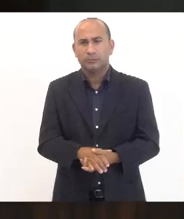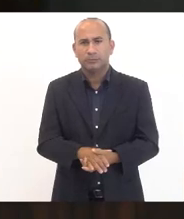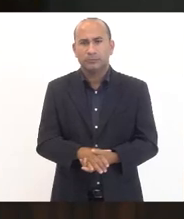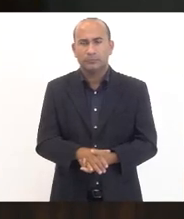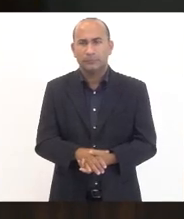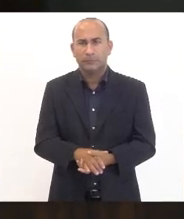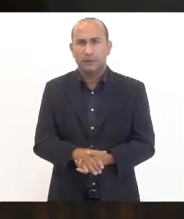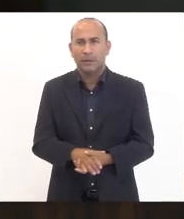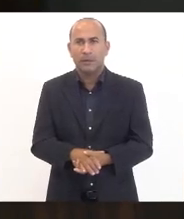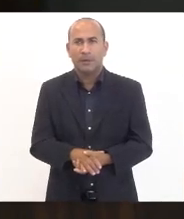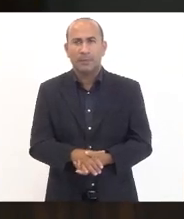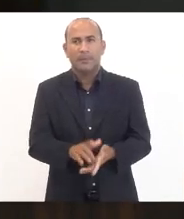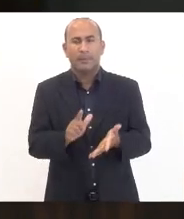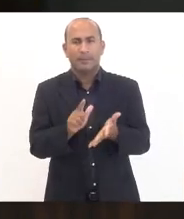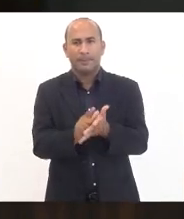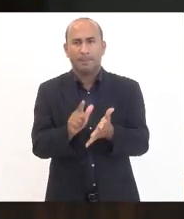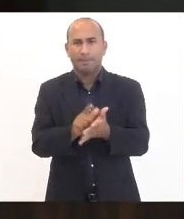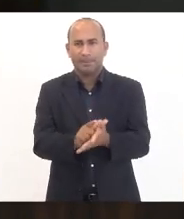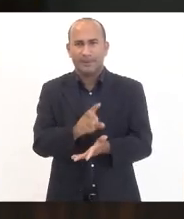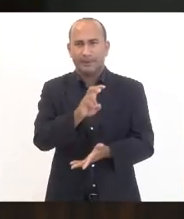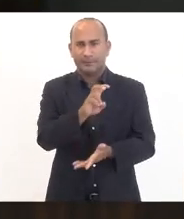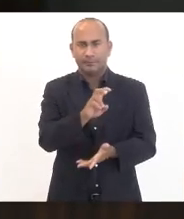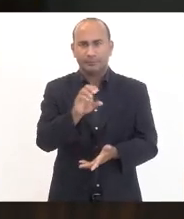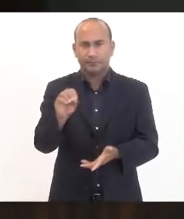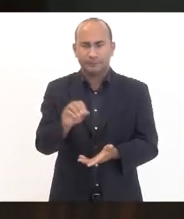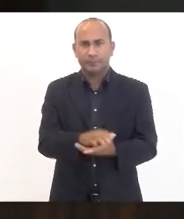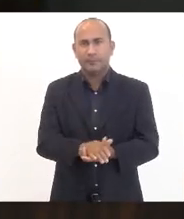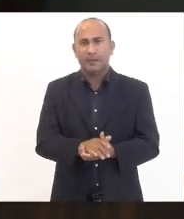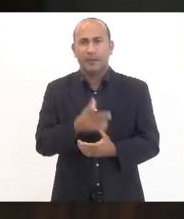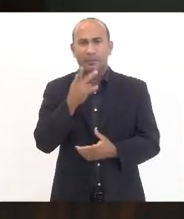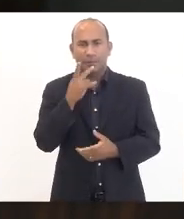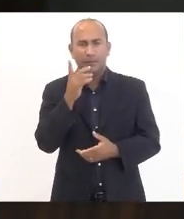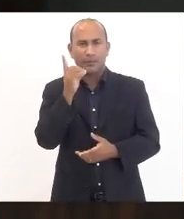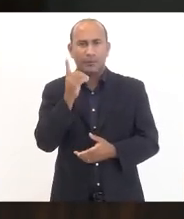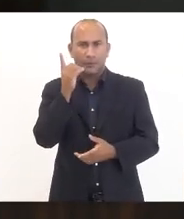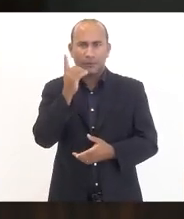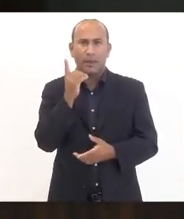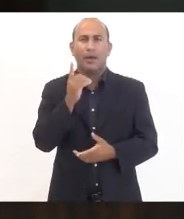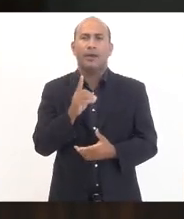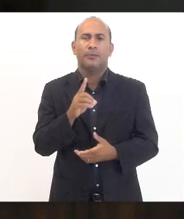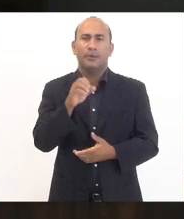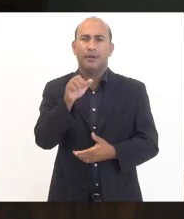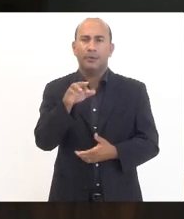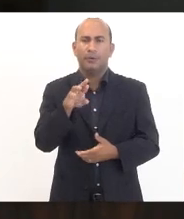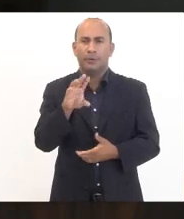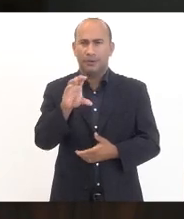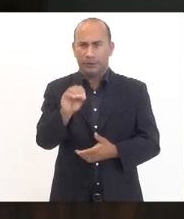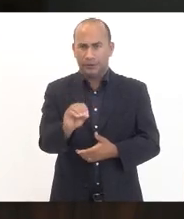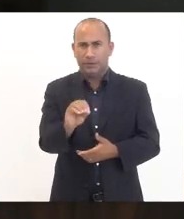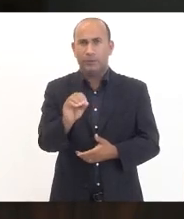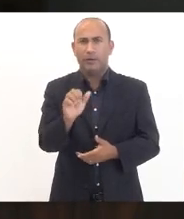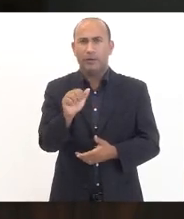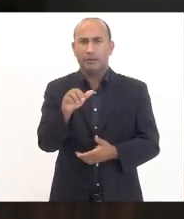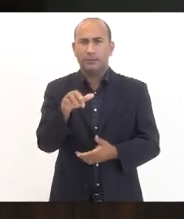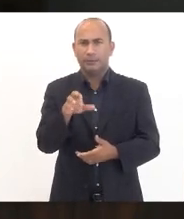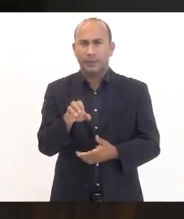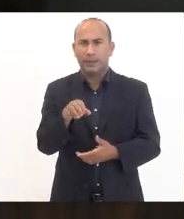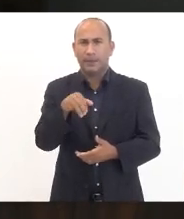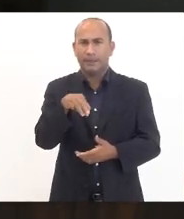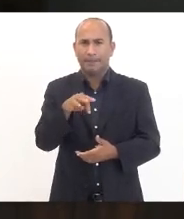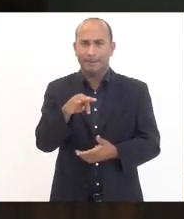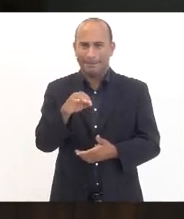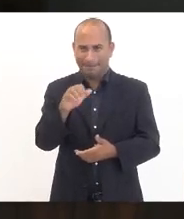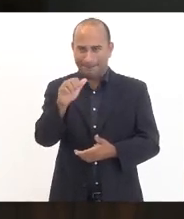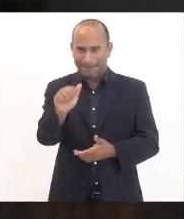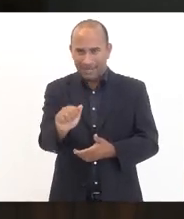50º da pauta. Veto total aposto ao projeto de lei 4270 de 21, de autoria dos deputados Eurico Júnior, André Siciliano, Marta Rocha, José